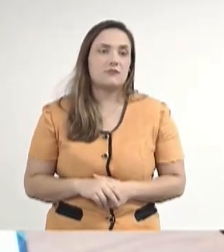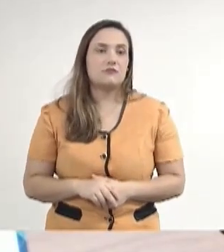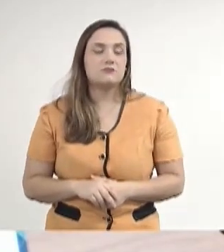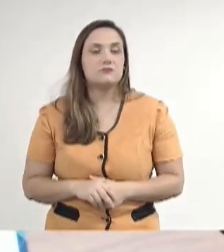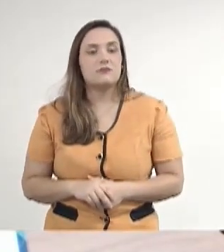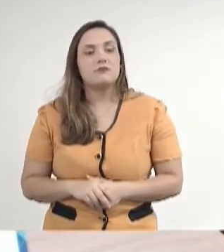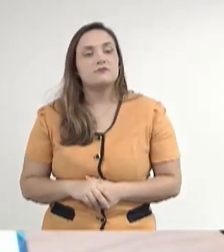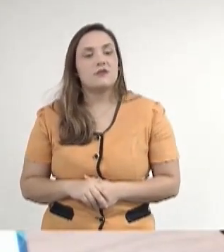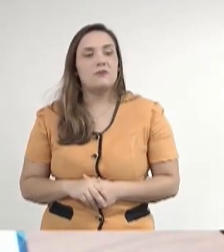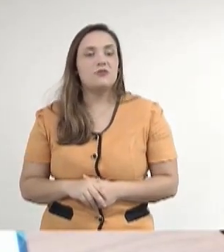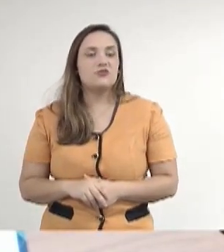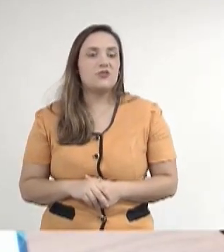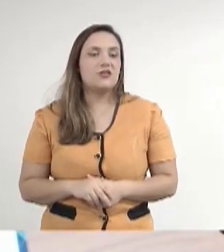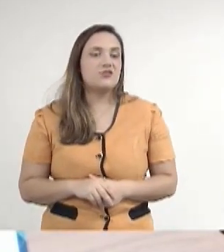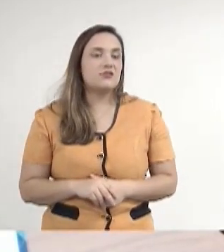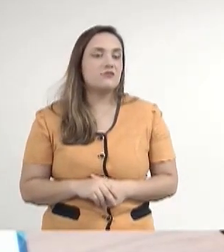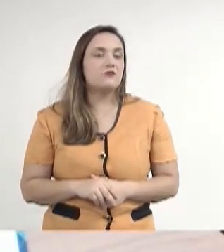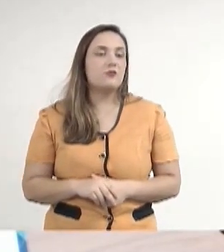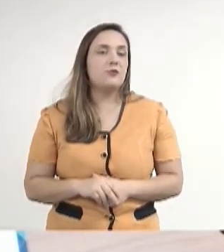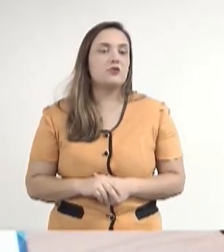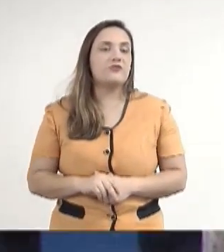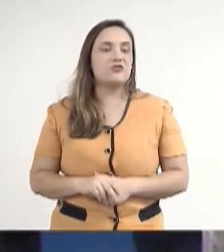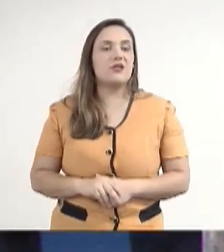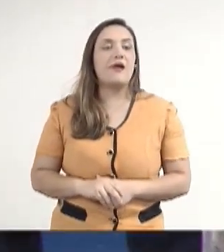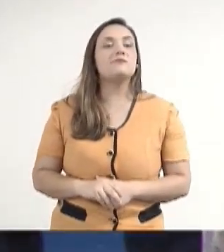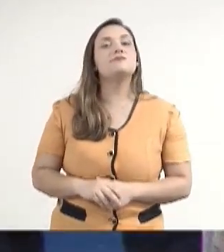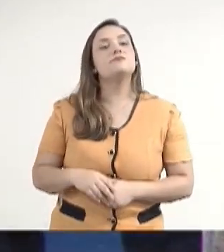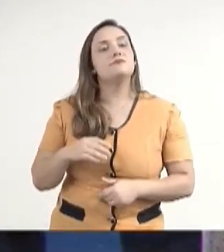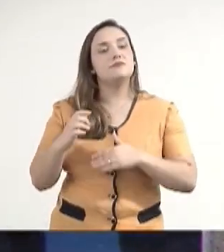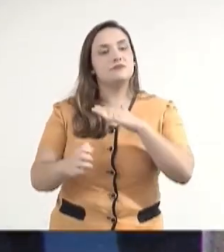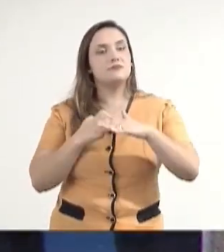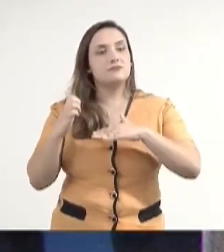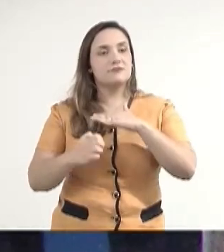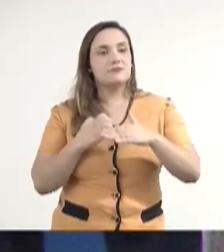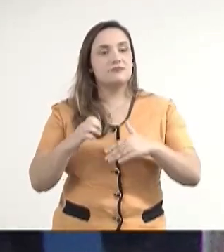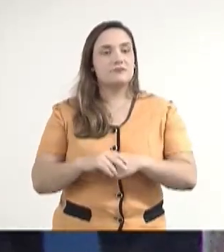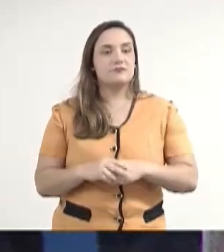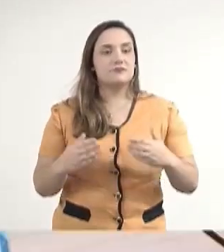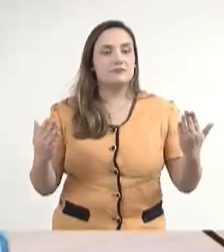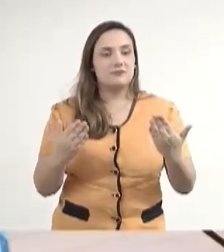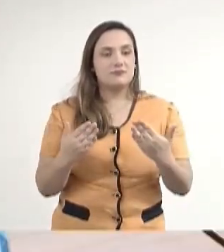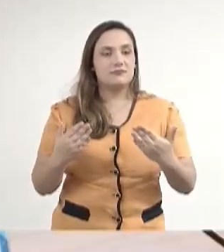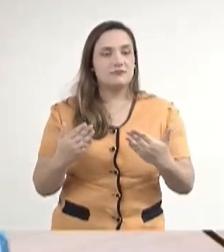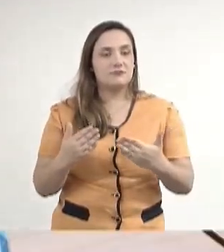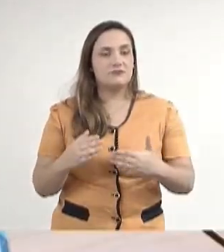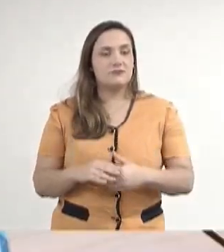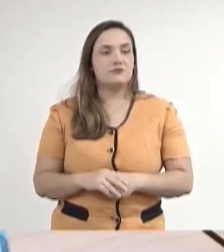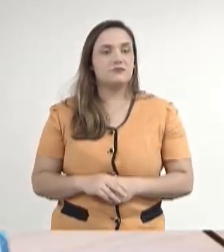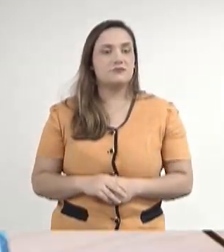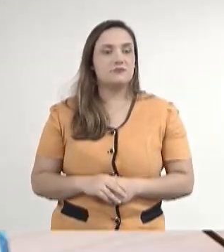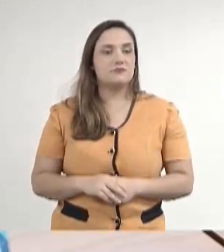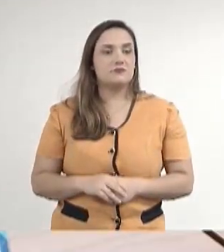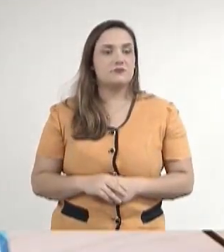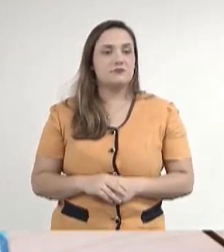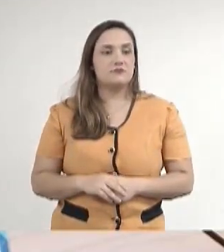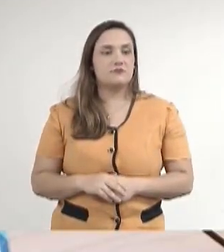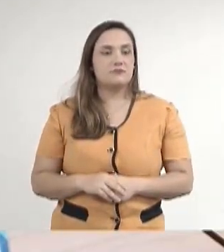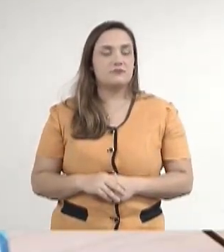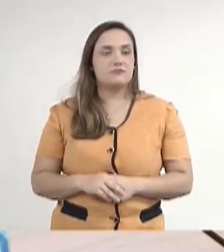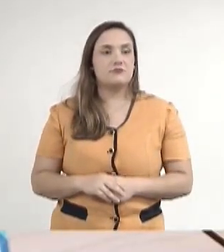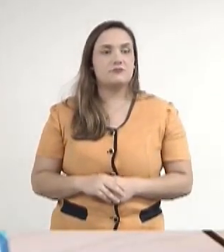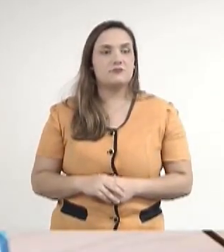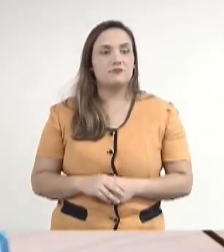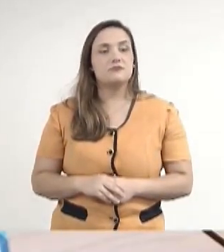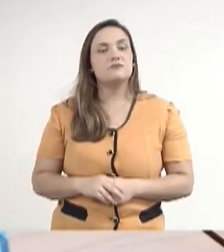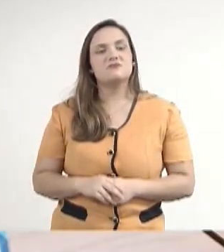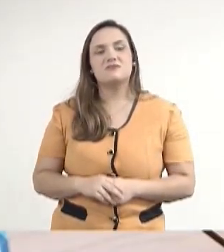principalmente de telefonia aqui no Mato Grosso do Sul, insistentemente, elas vêm se recusando a